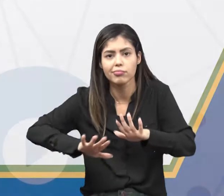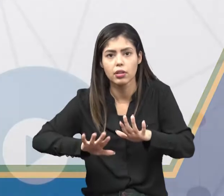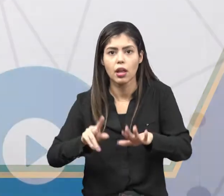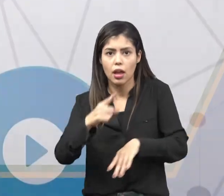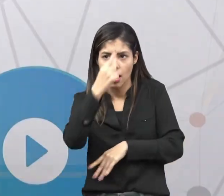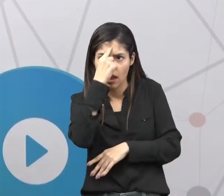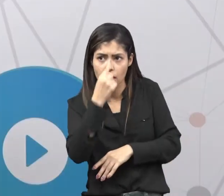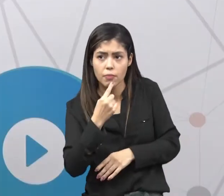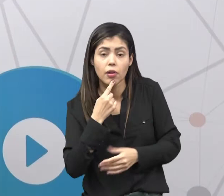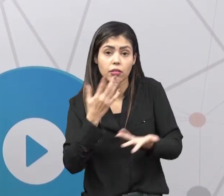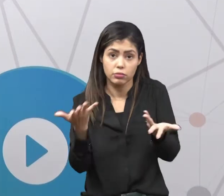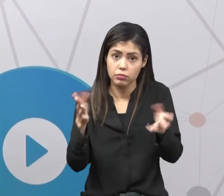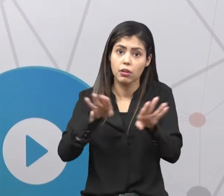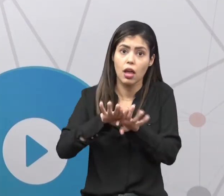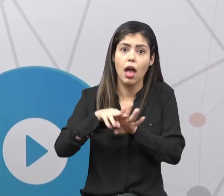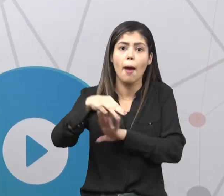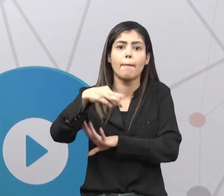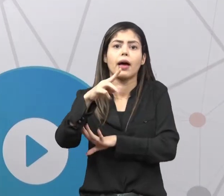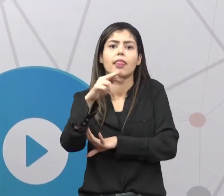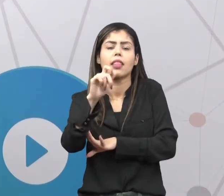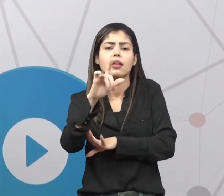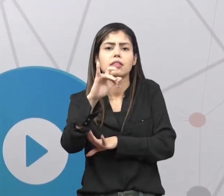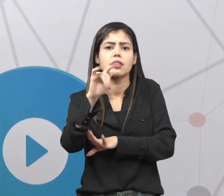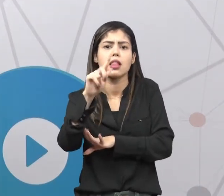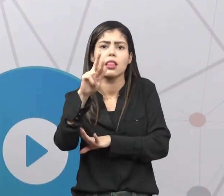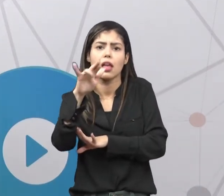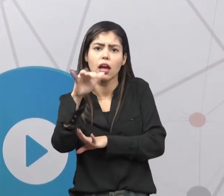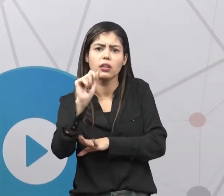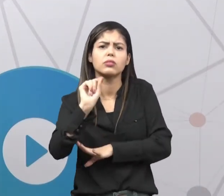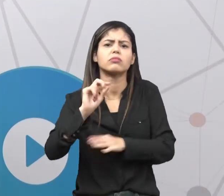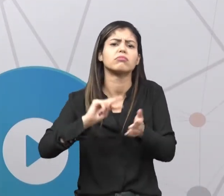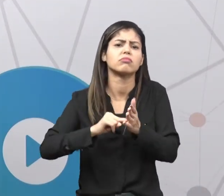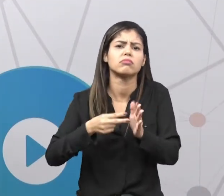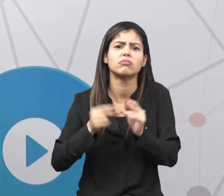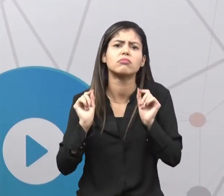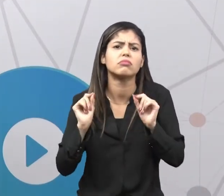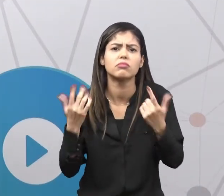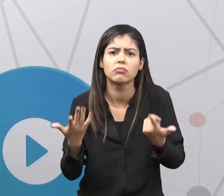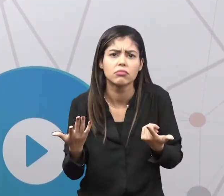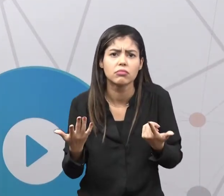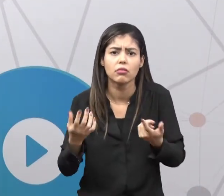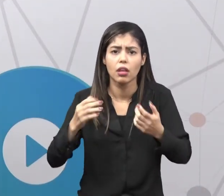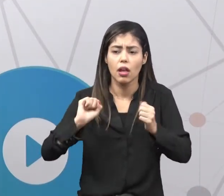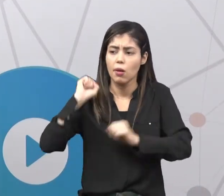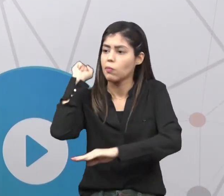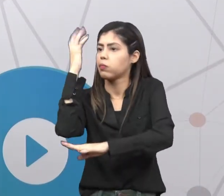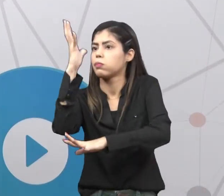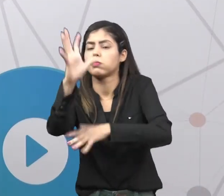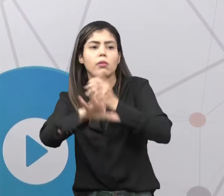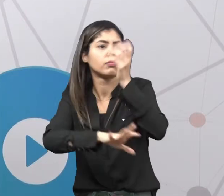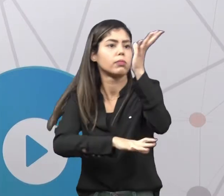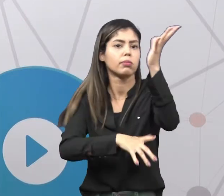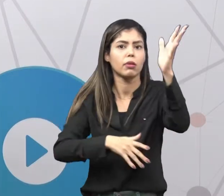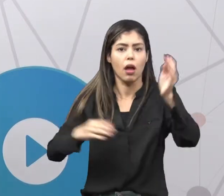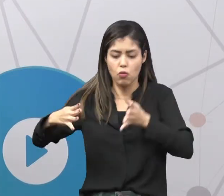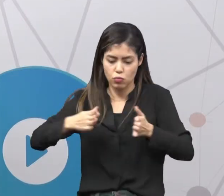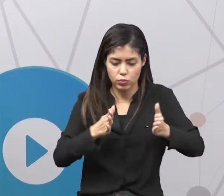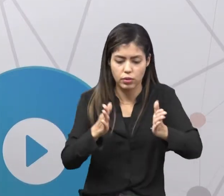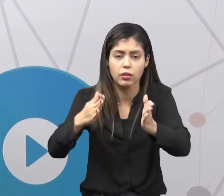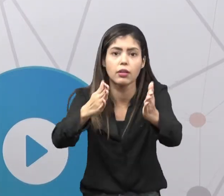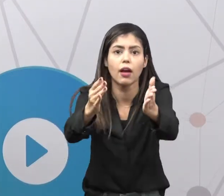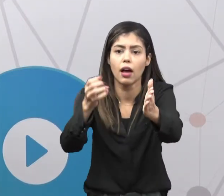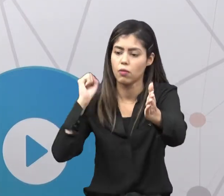imagem, matas ciliares, né? Que são matas ciliares, professor? Né? As matas ciliares são aquelas matas que ficam às margens dos rios,